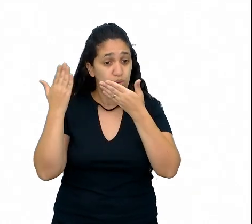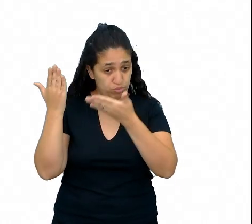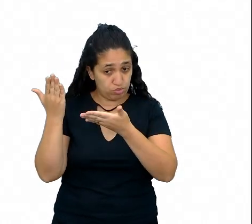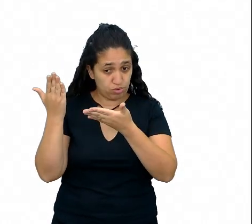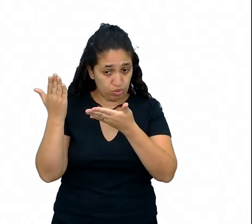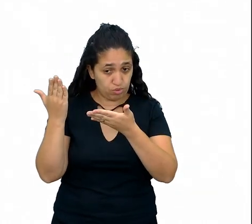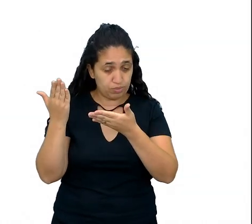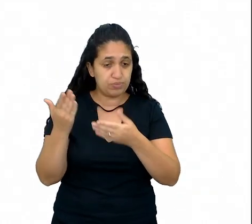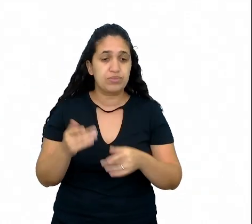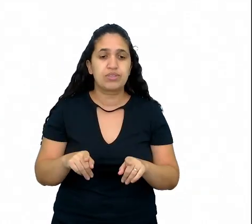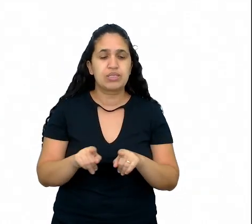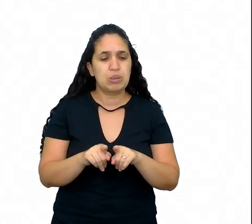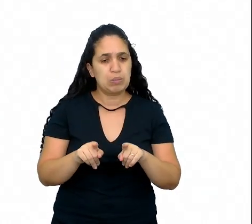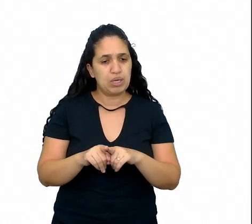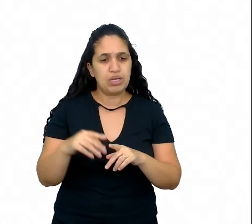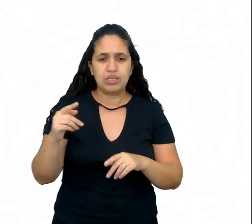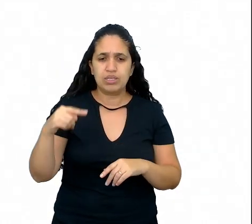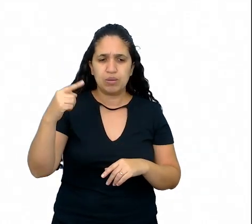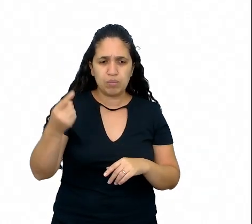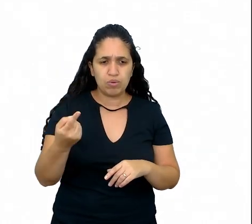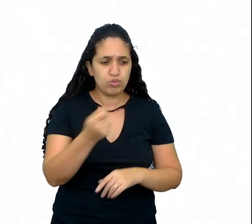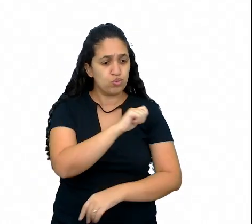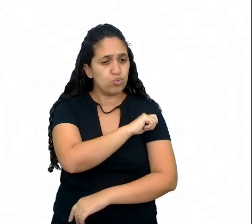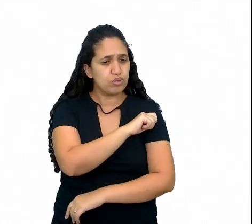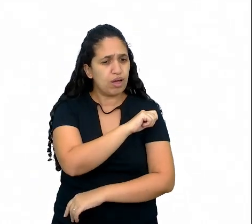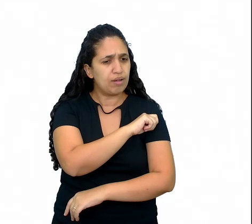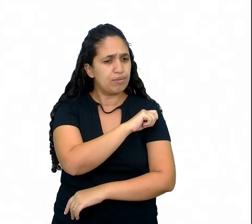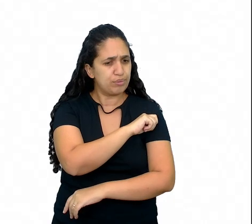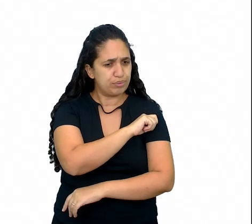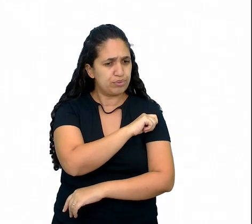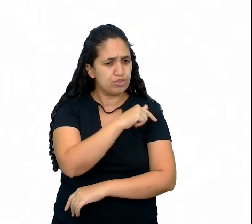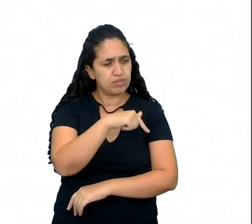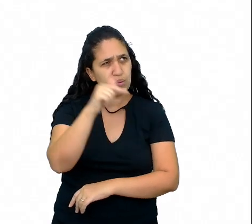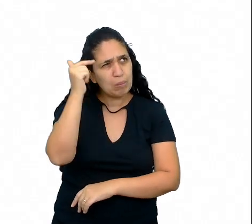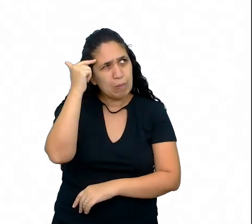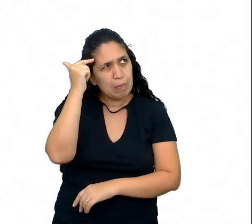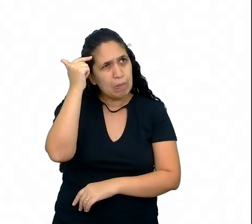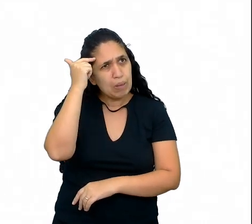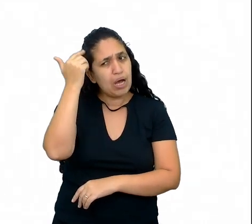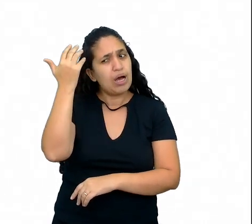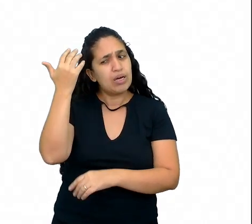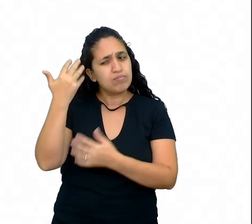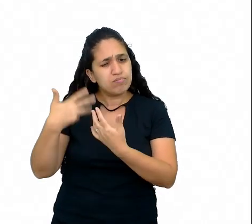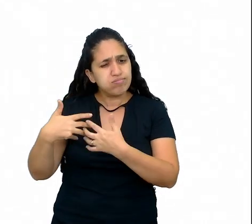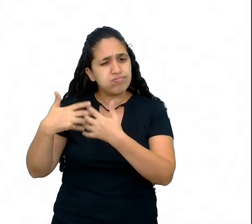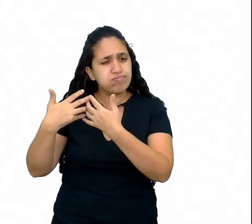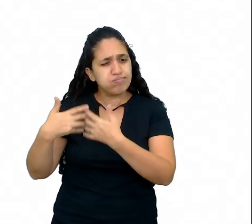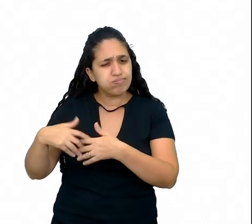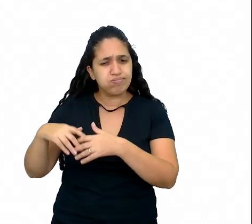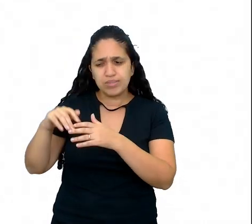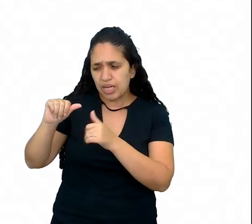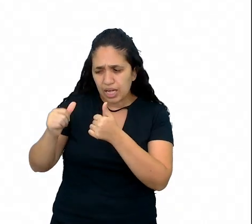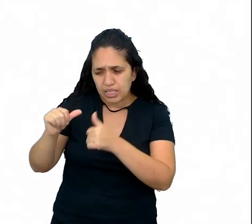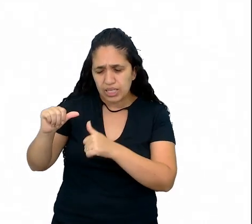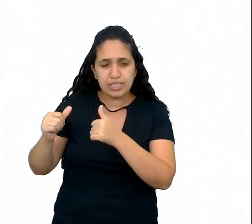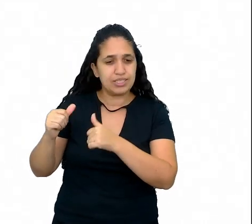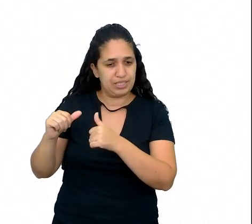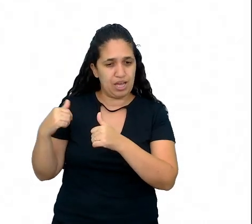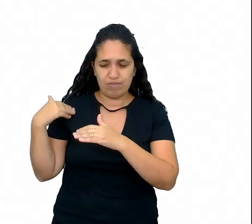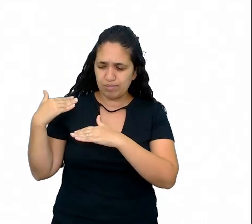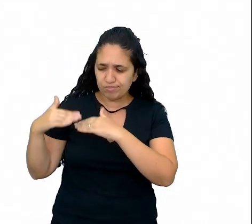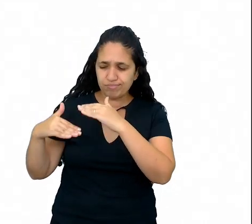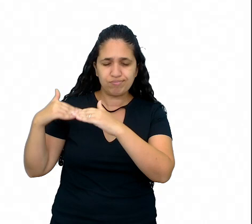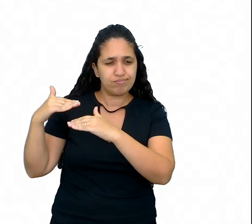E disso daí, eles que vão, né, pensar e analisar, e aí a gente vai pensando em todo o